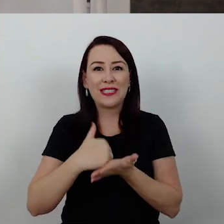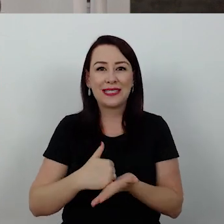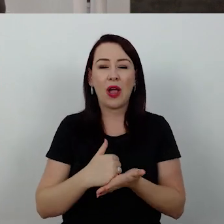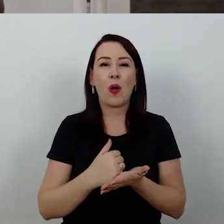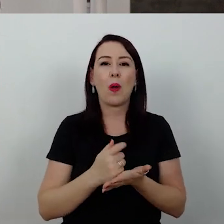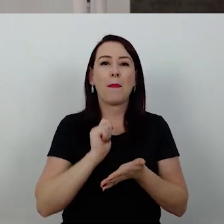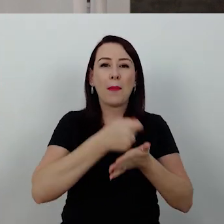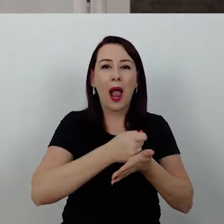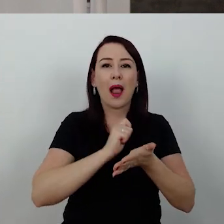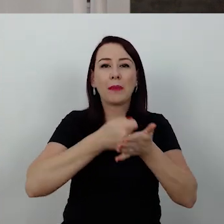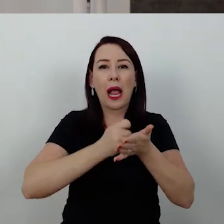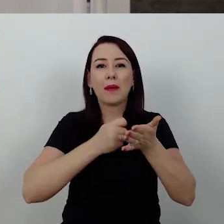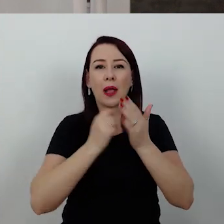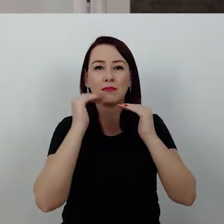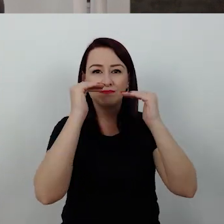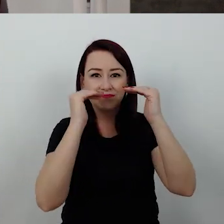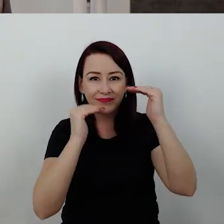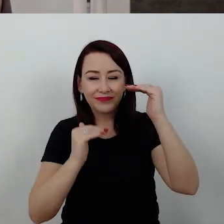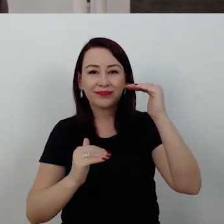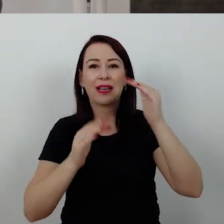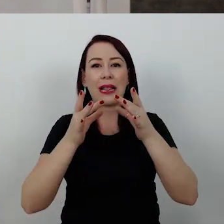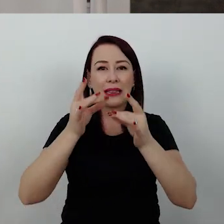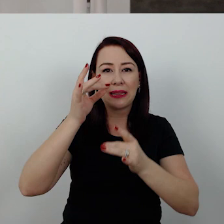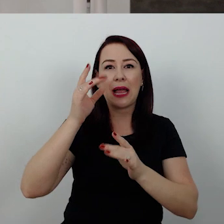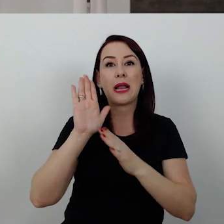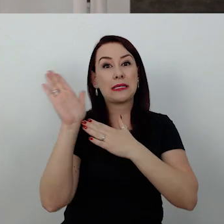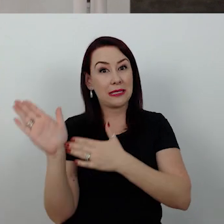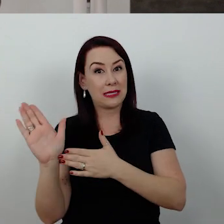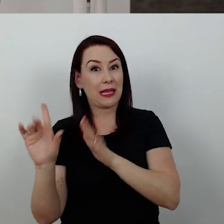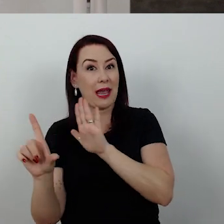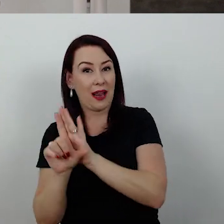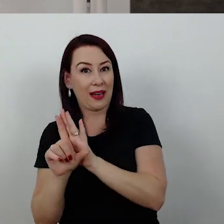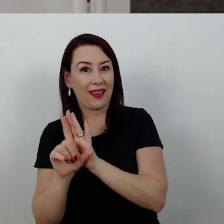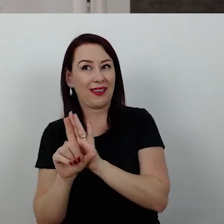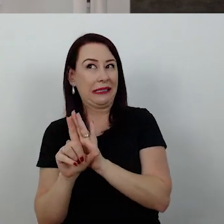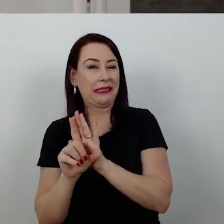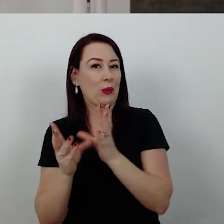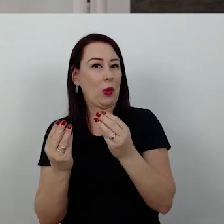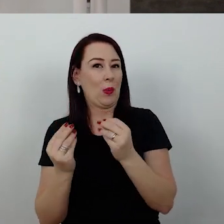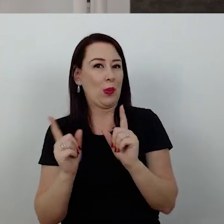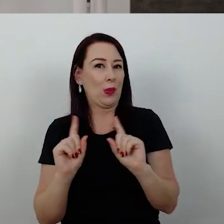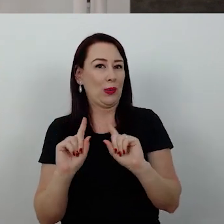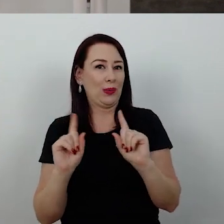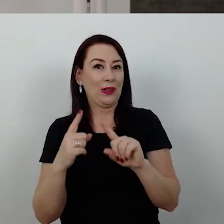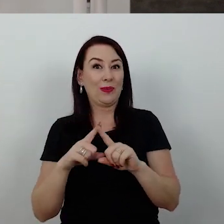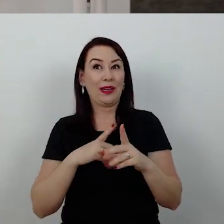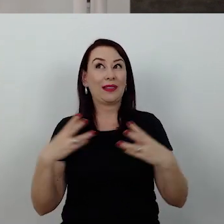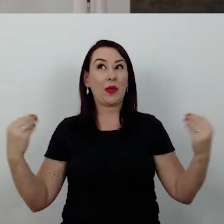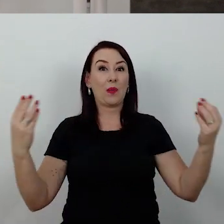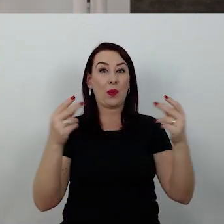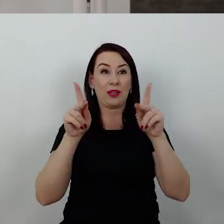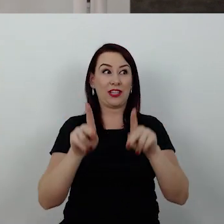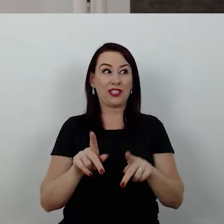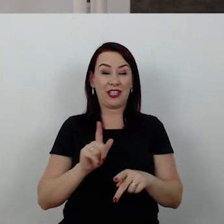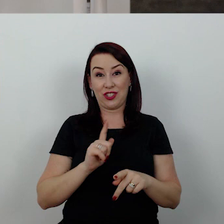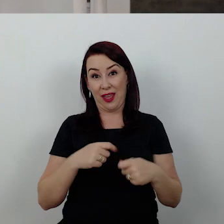ali dentro das subcategorias e entendendo os incisos da lei, Aí você fala, poxa, não é tanto assim para a demanda que tem, porque a gente está